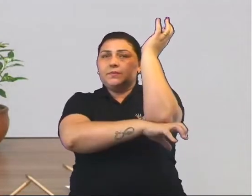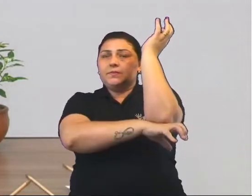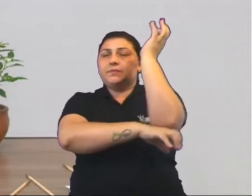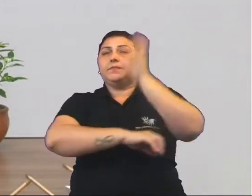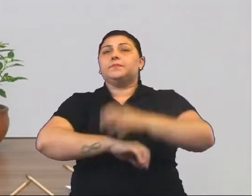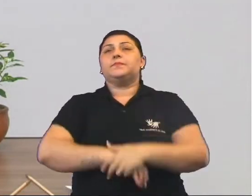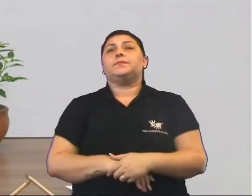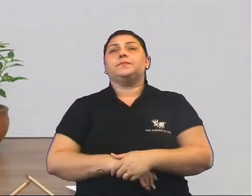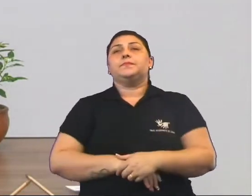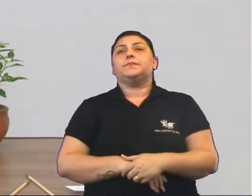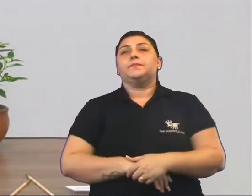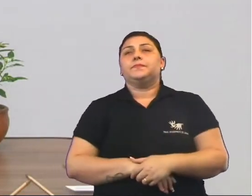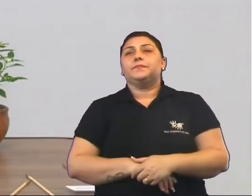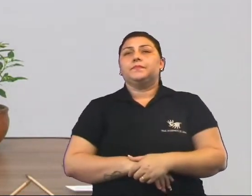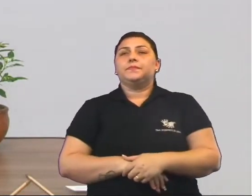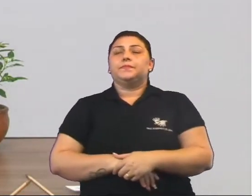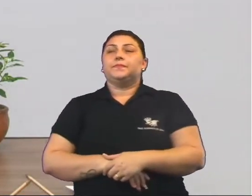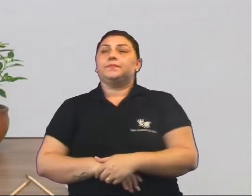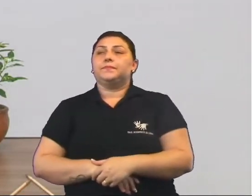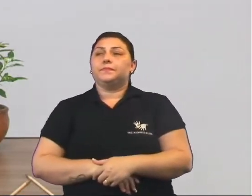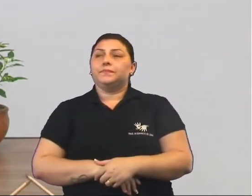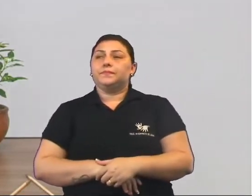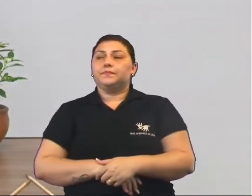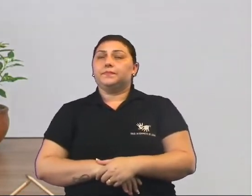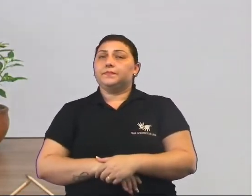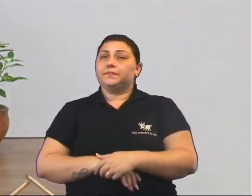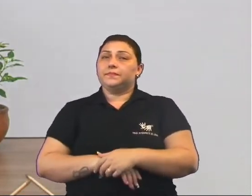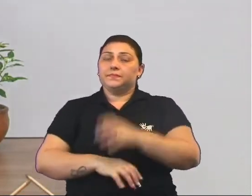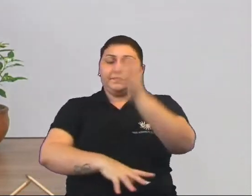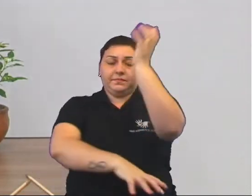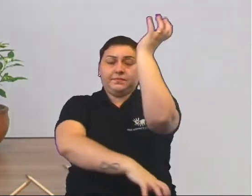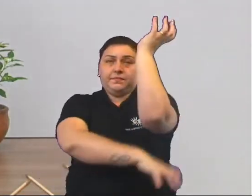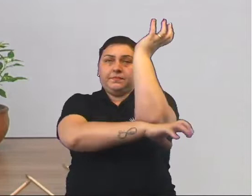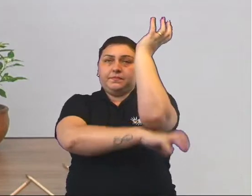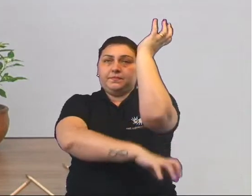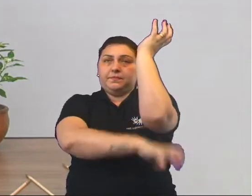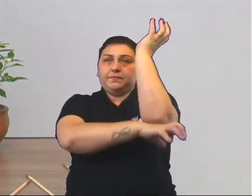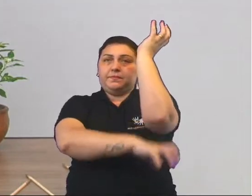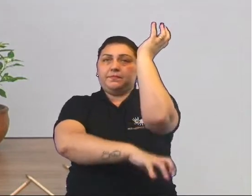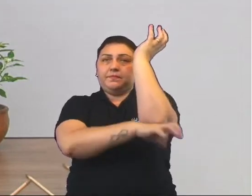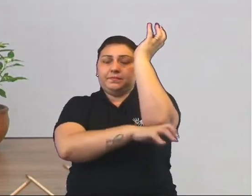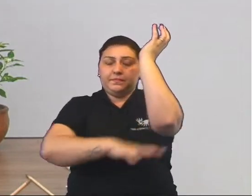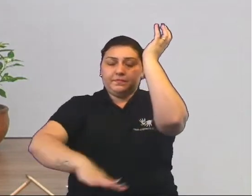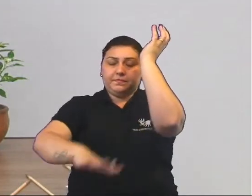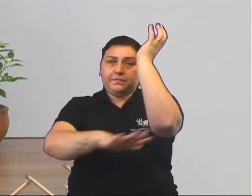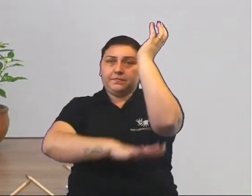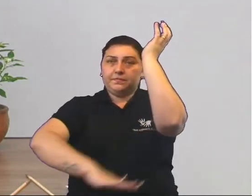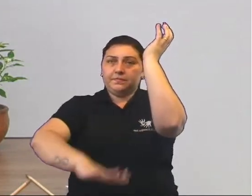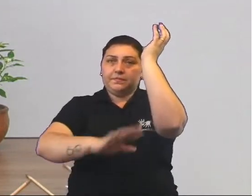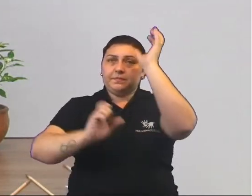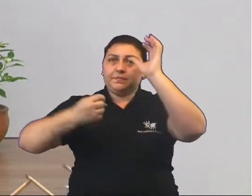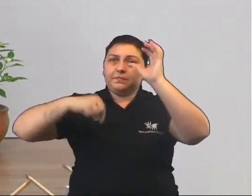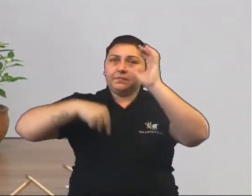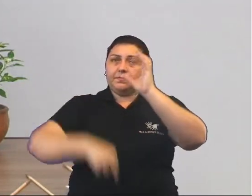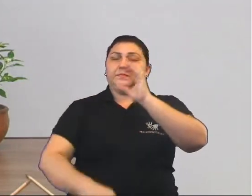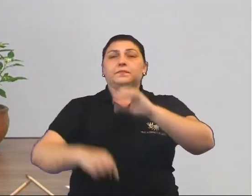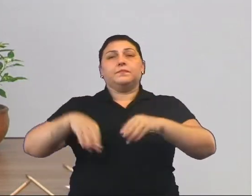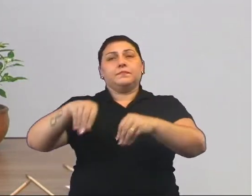tá? Então a raiz ela cresce embaixo da terra, é a primeira a